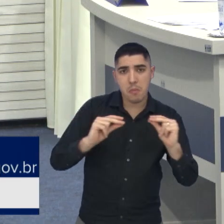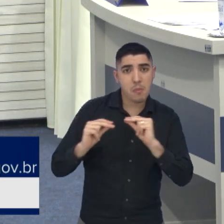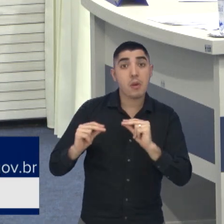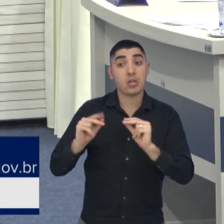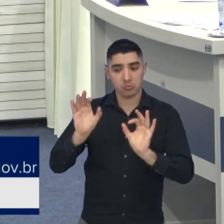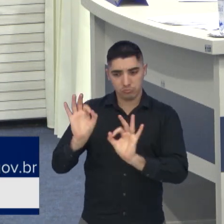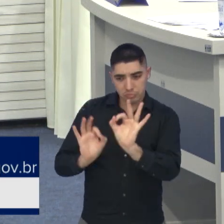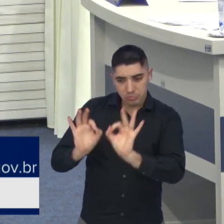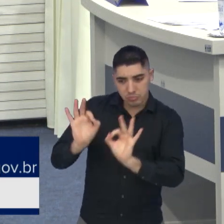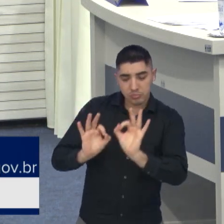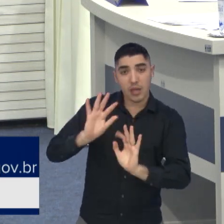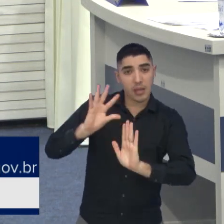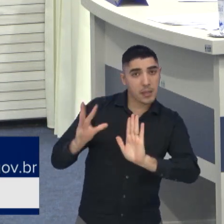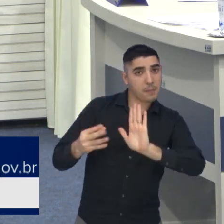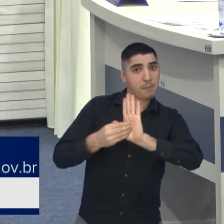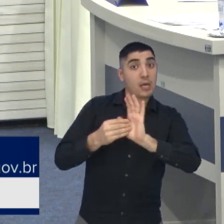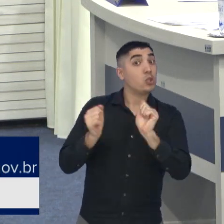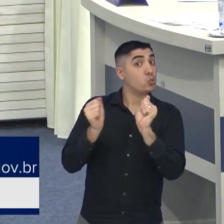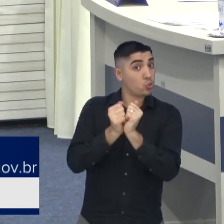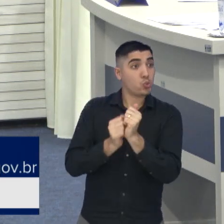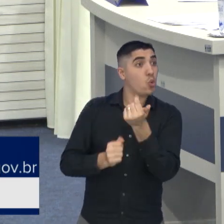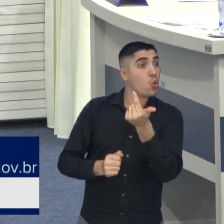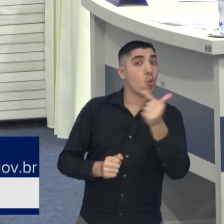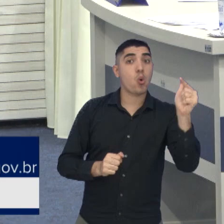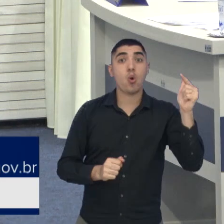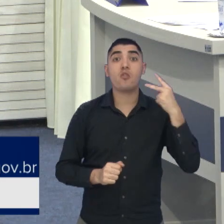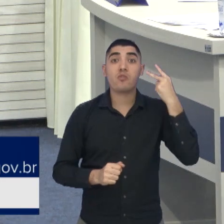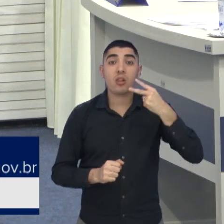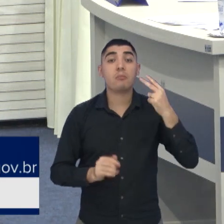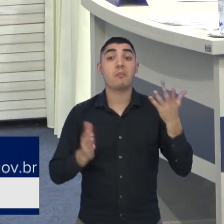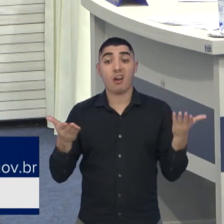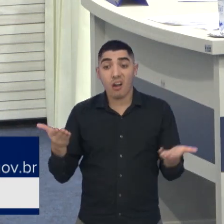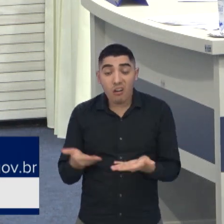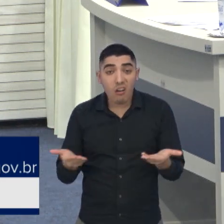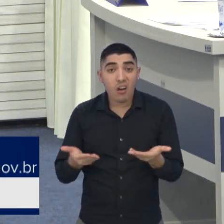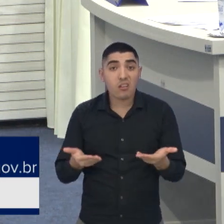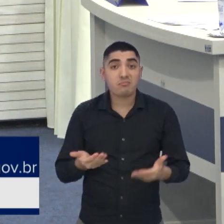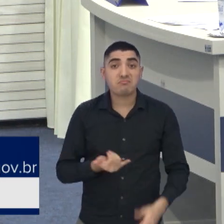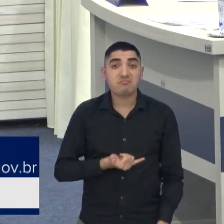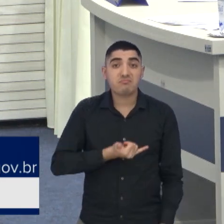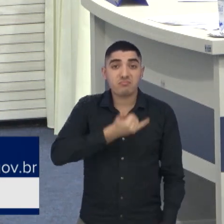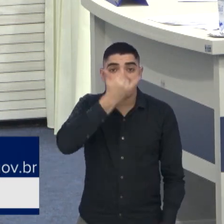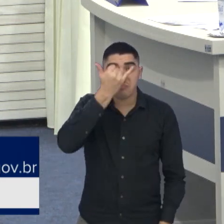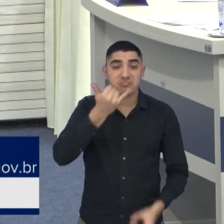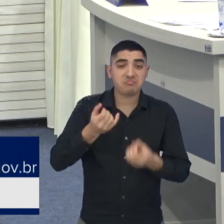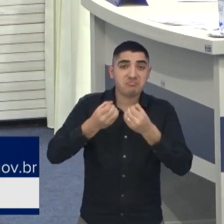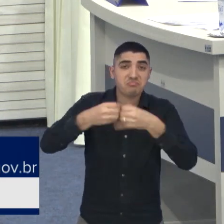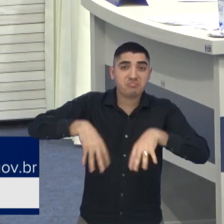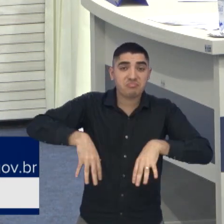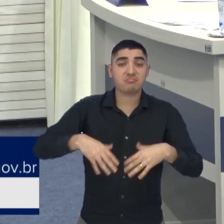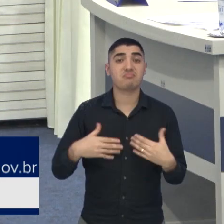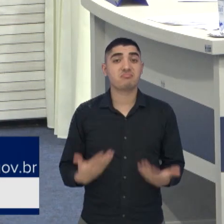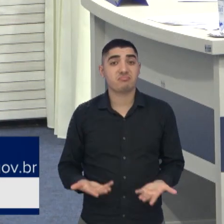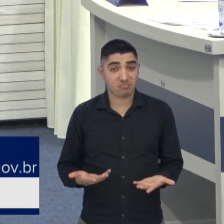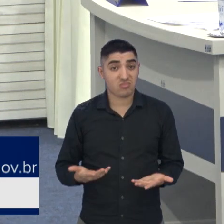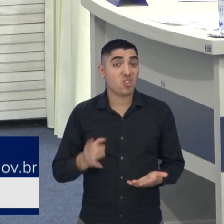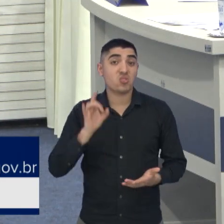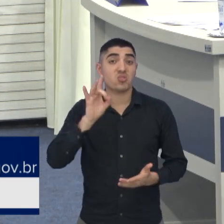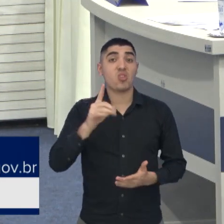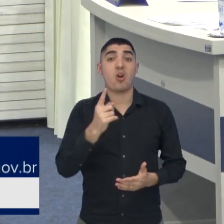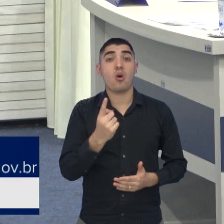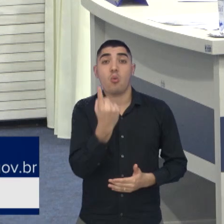junto com alguns vereadores e foi tudo para o chão, só ficou em pé a emenda